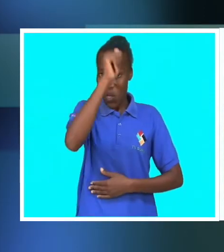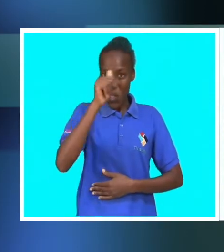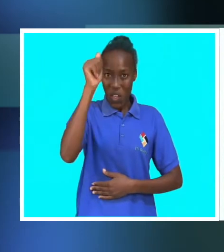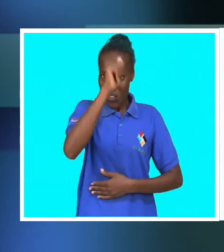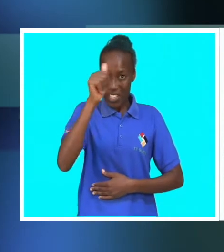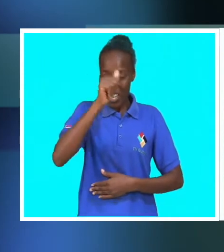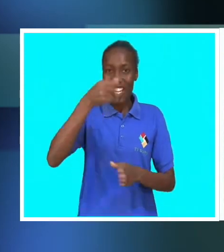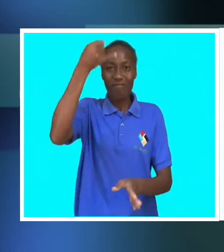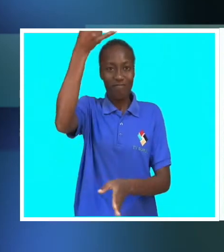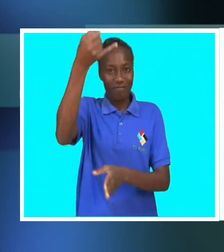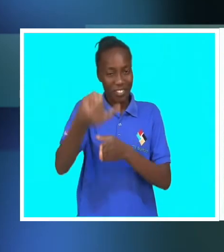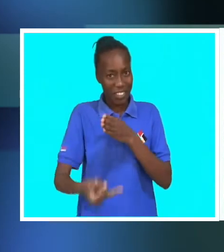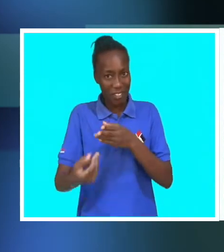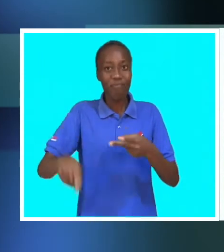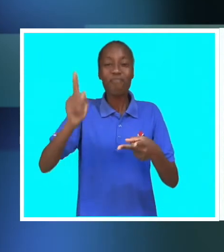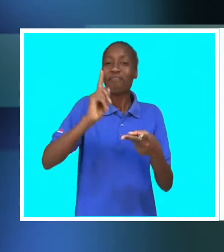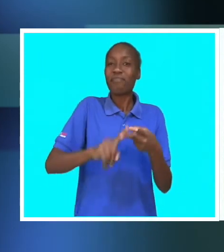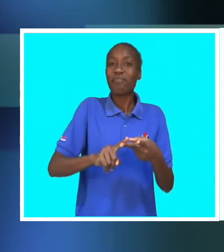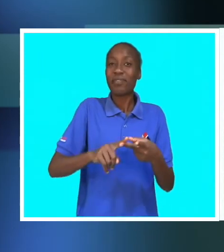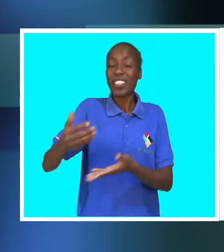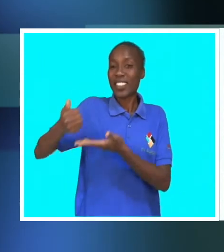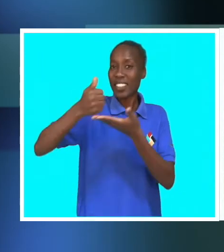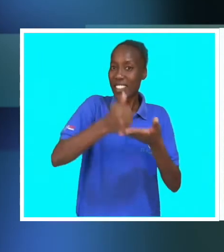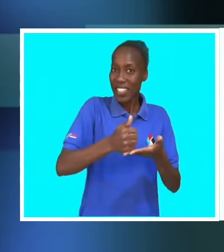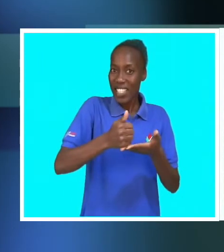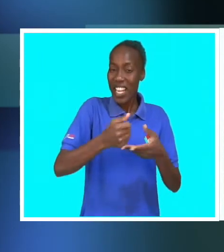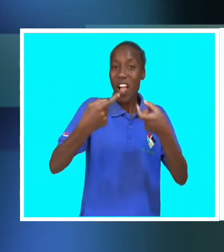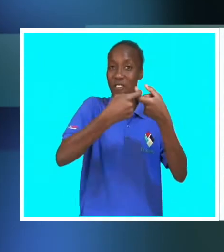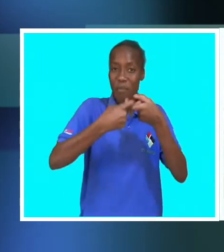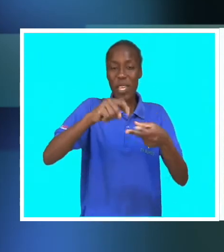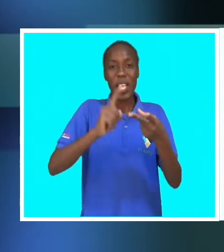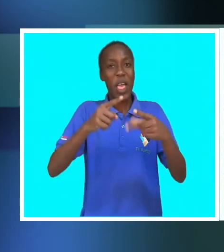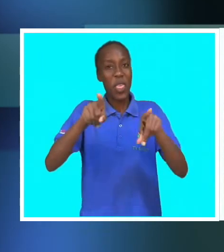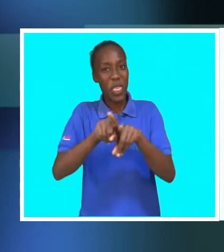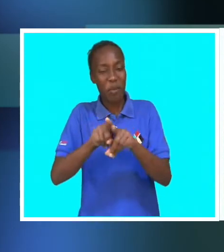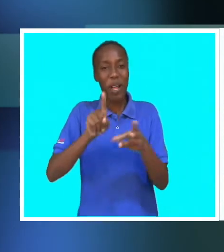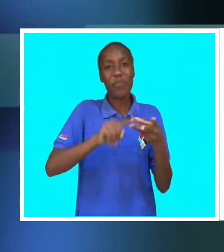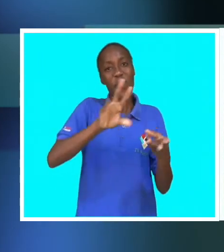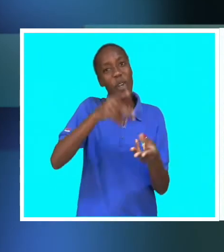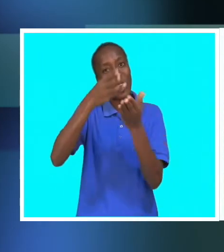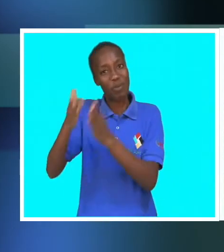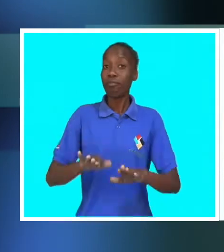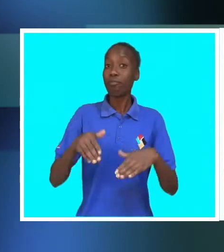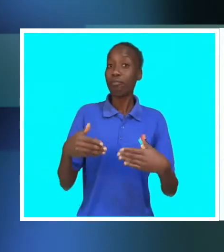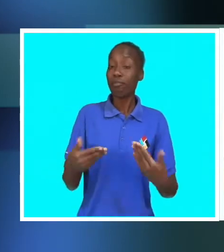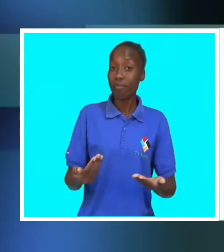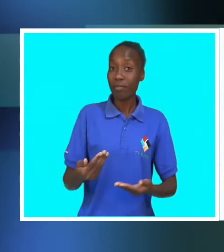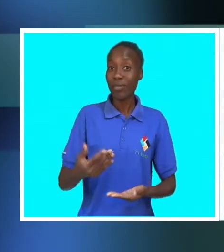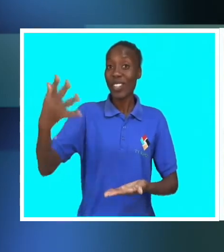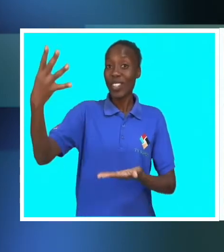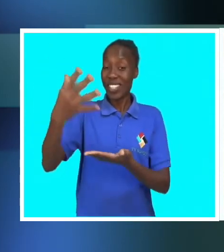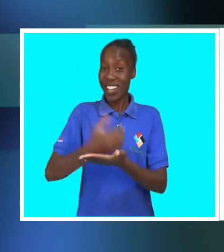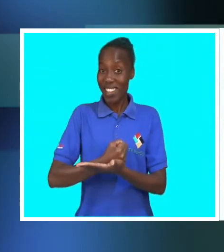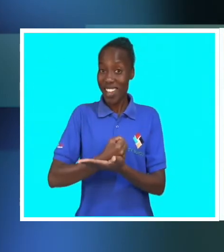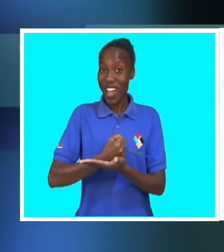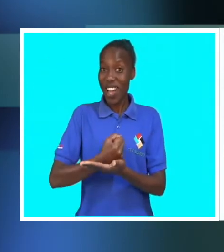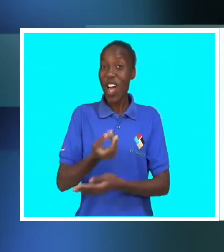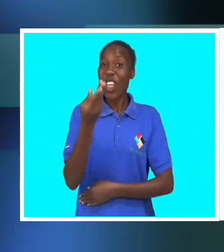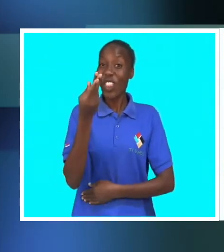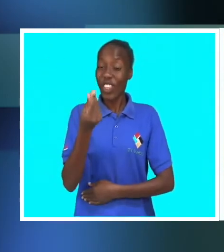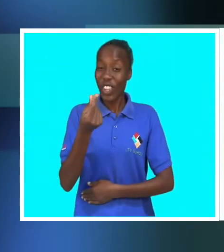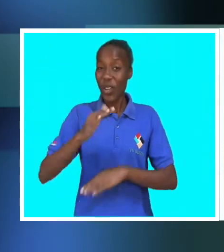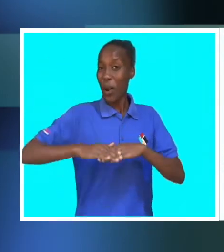faculdade e ajudar, enfim, a família, irmãos, aqueles que puderam ajudar. Se ganhar um montante alto,